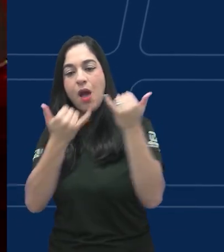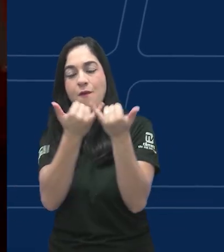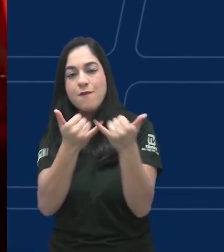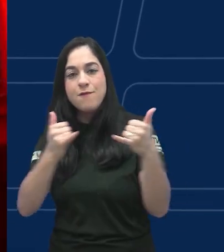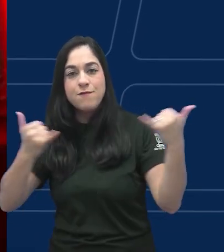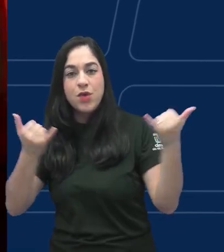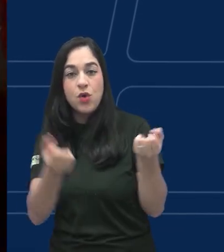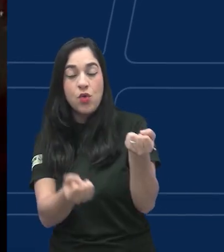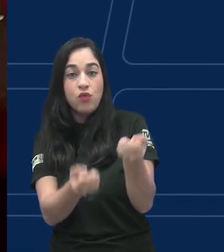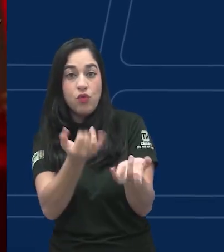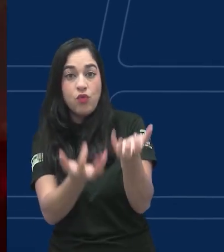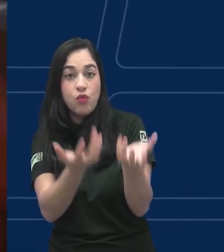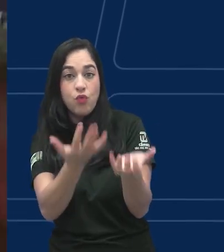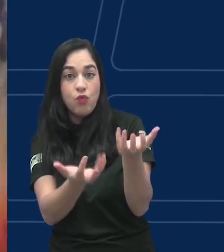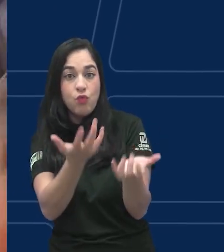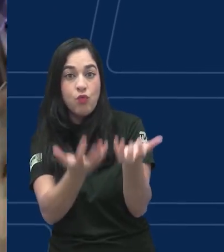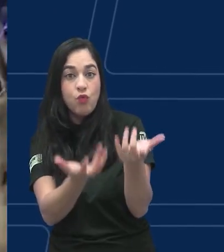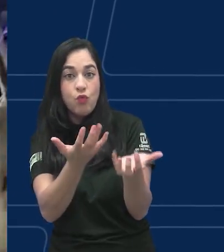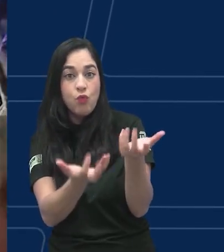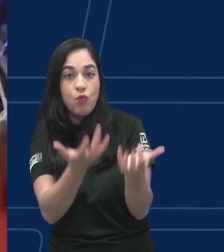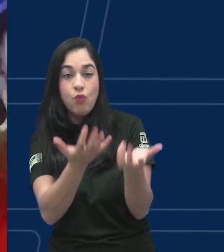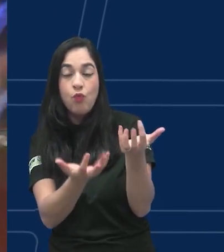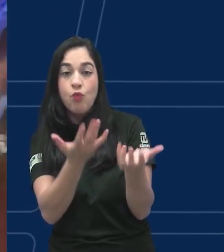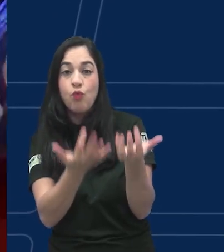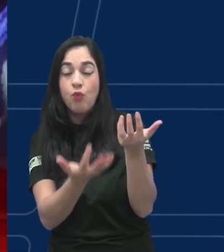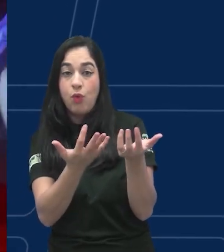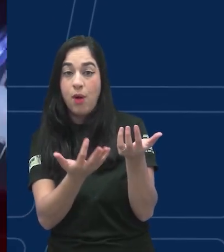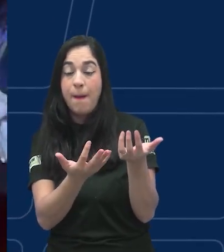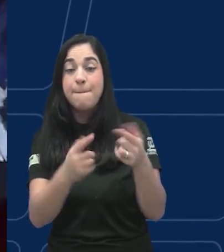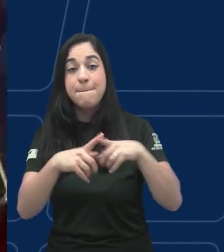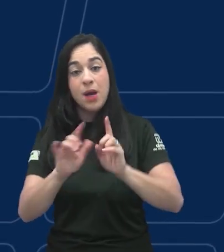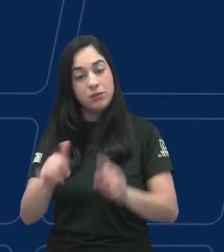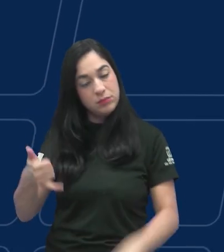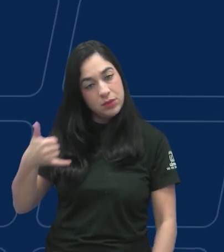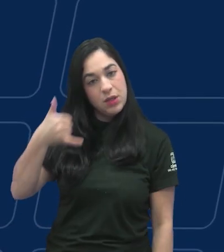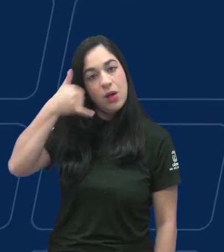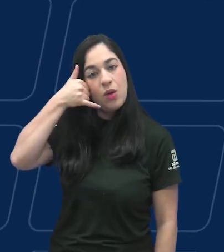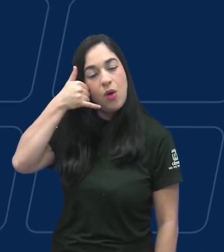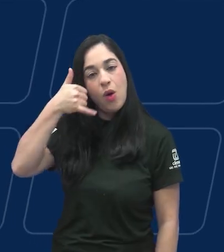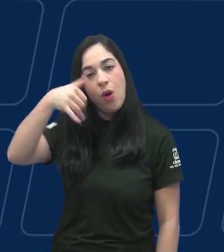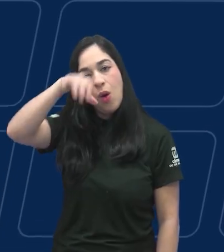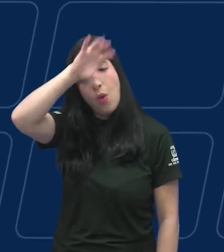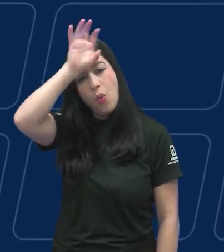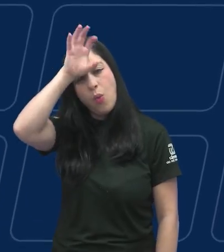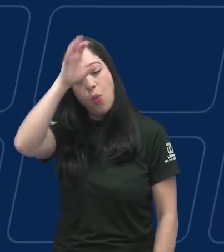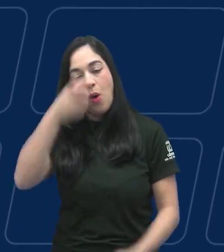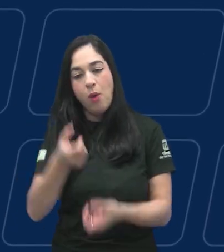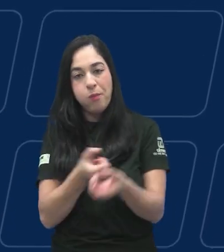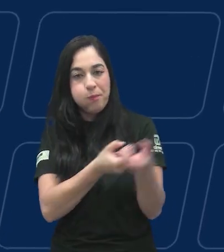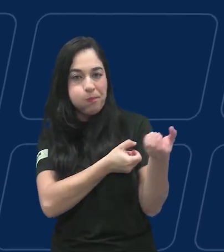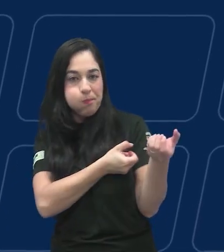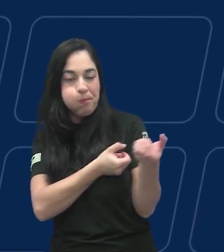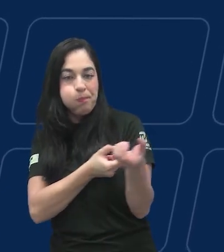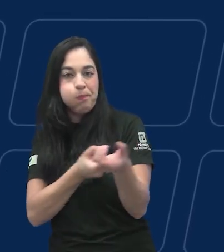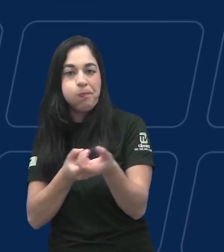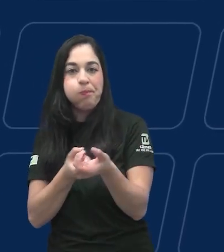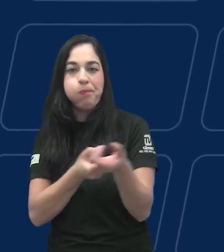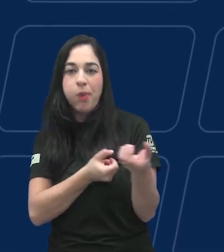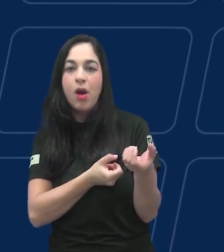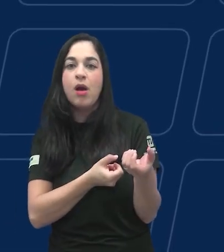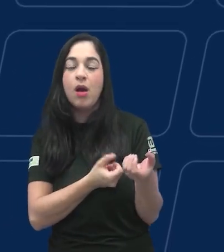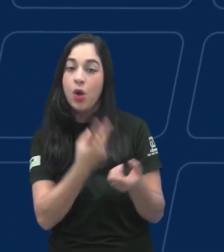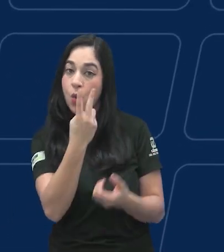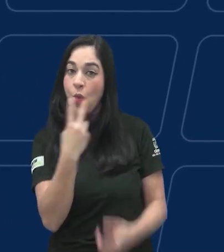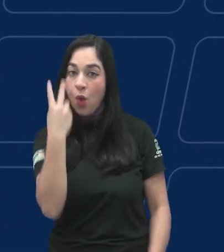o telhado, a fiação elétrica e permaneceu em chamas por um bom tempo. O corpo de bombeiros foi acionado e controlou a